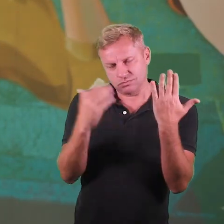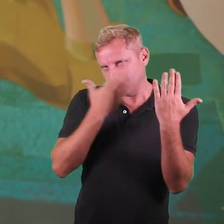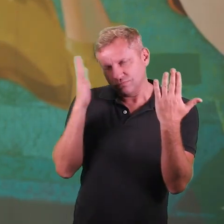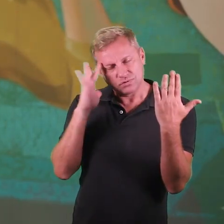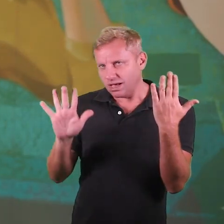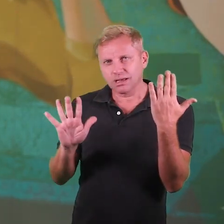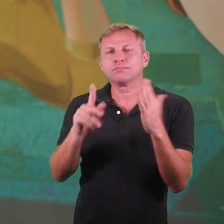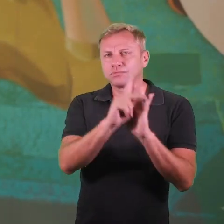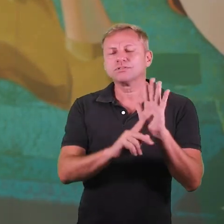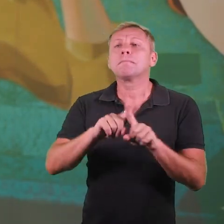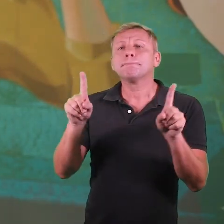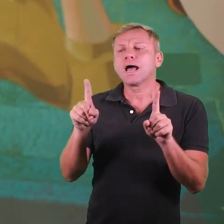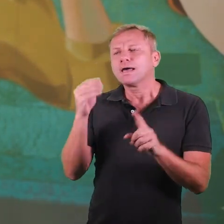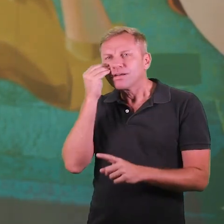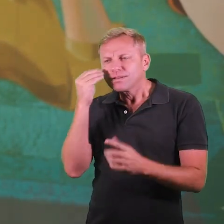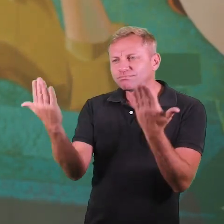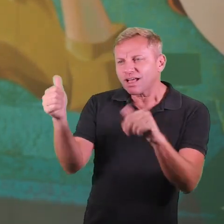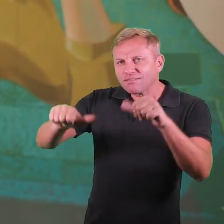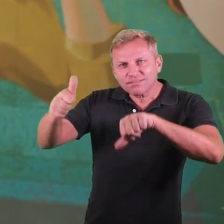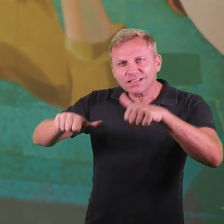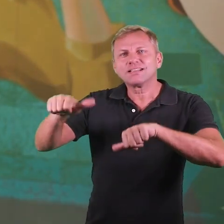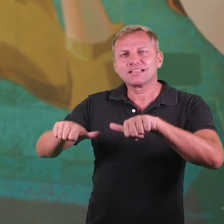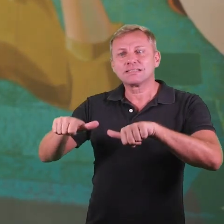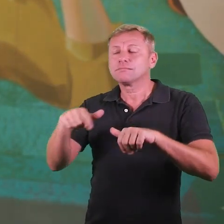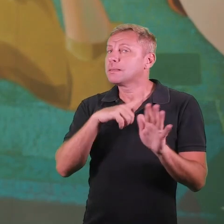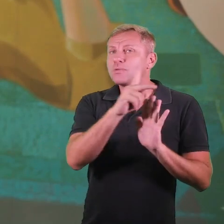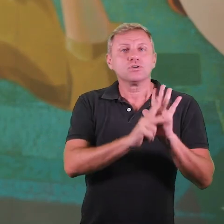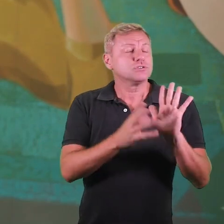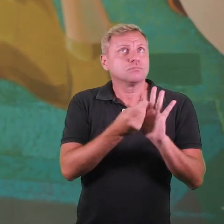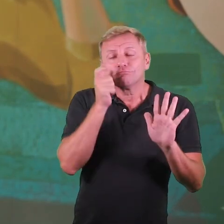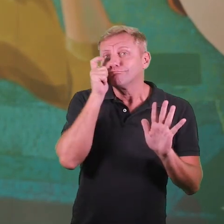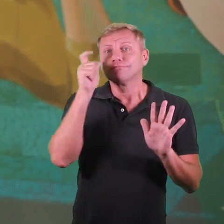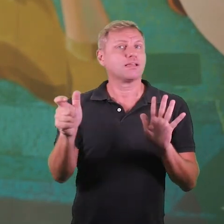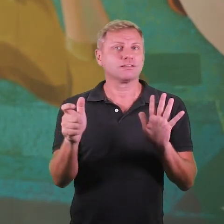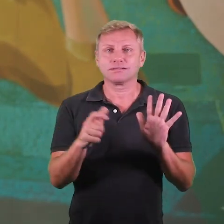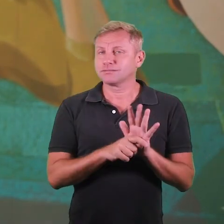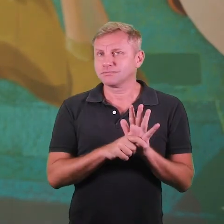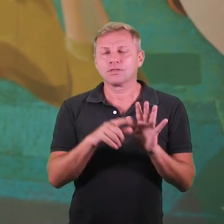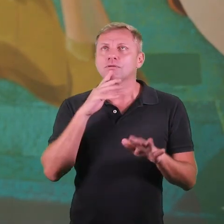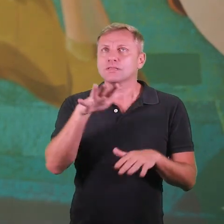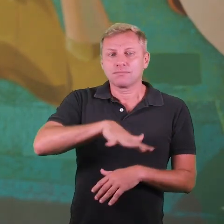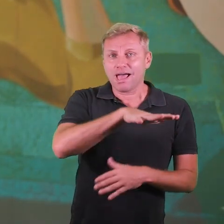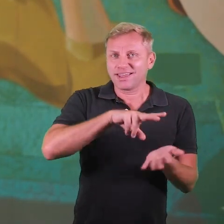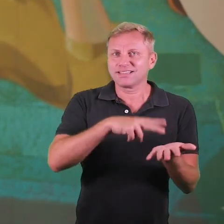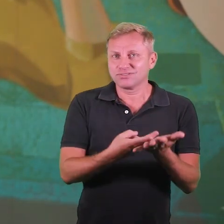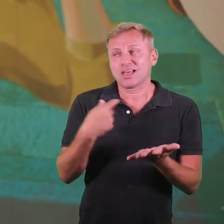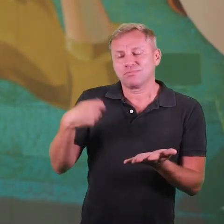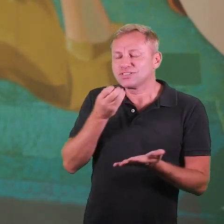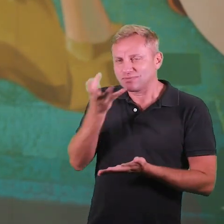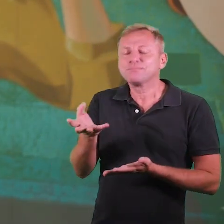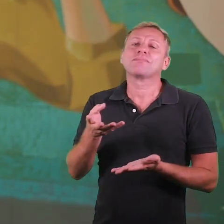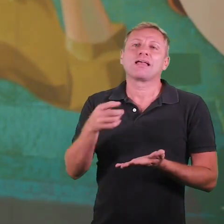autora do projeto, mas quando a gente vai avaliar, enfim, há projetos interessantíssimos. Por exemplo, a área de tradução, isso é uma coisa que eu queria